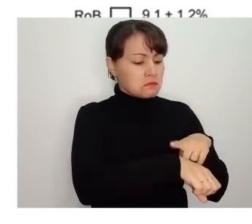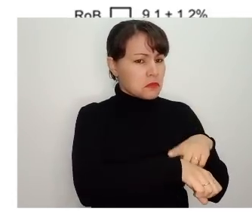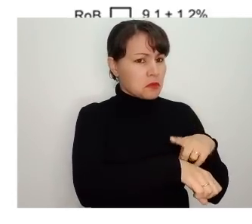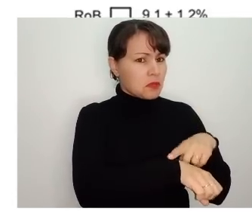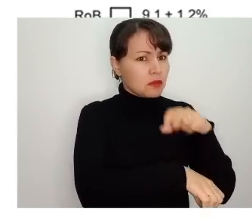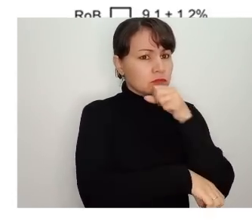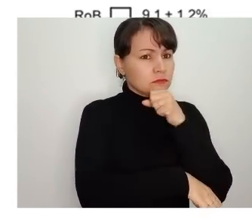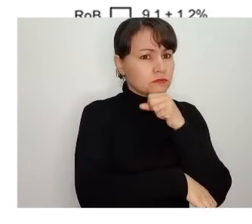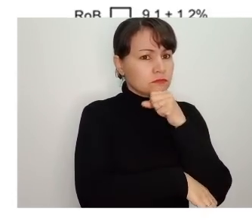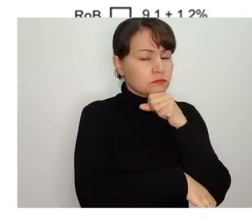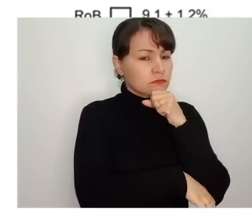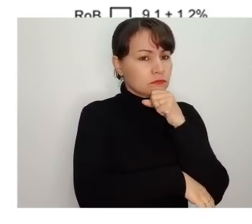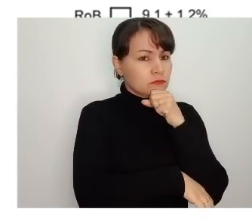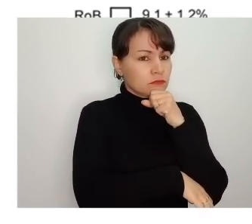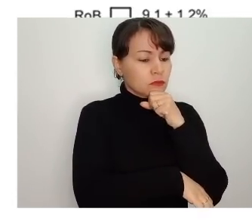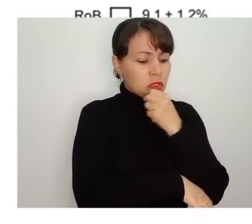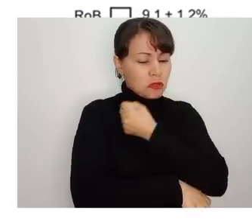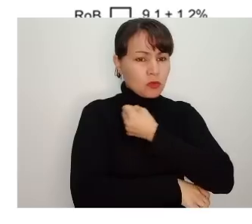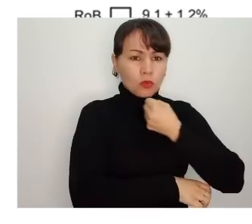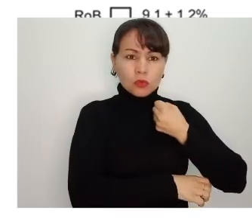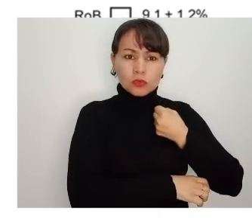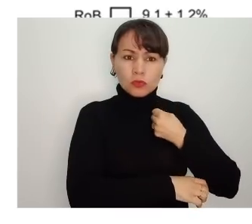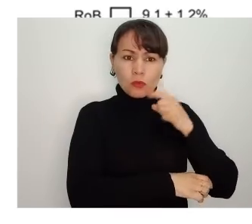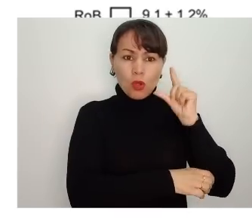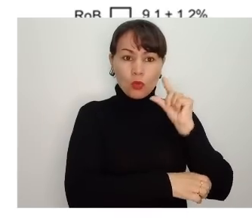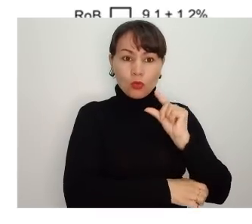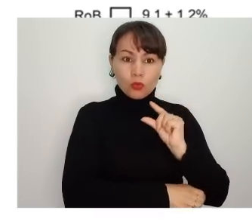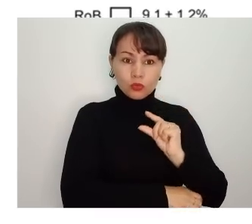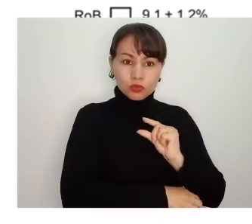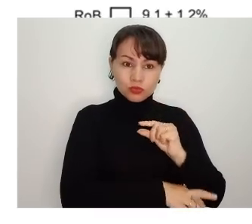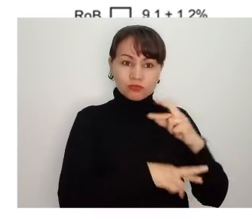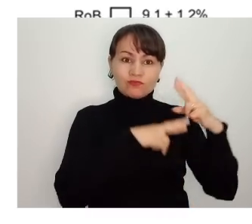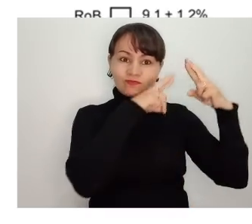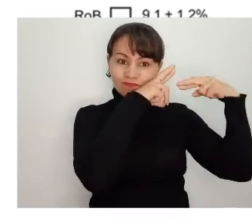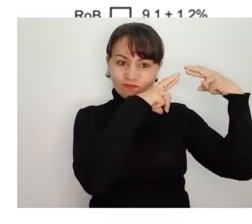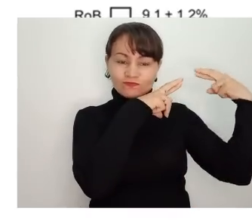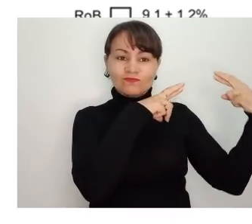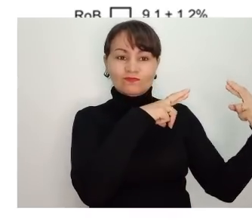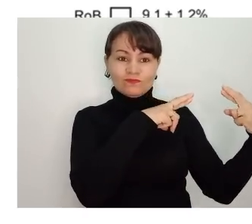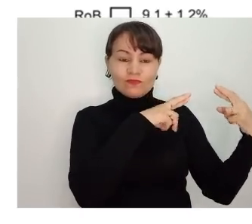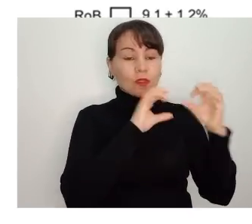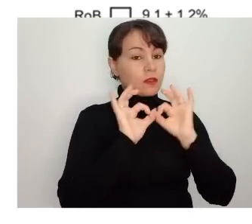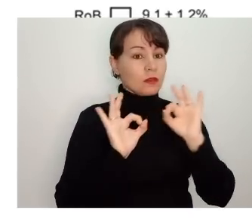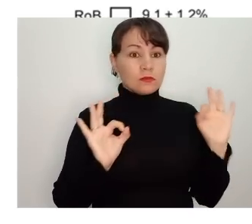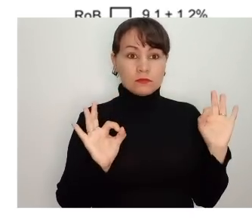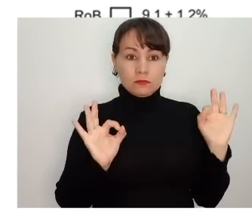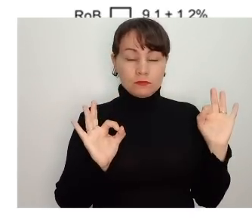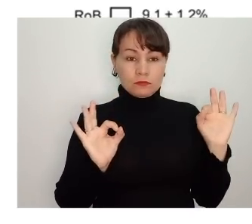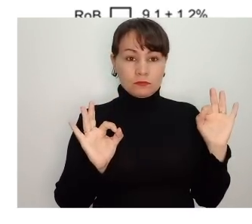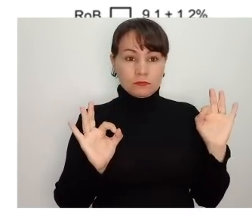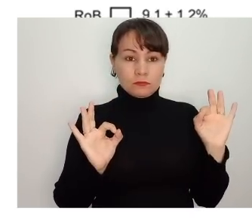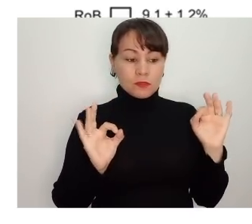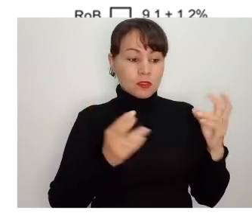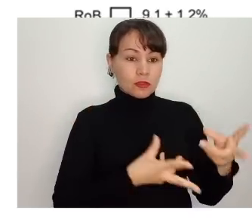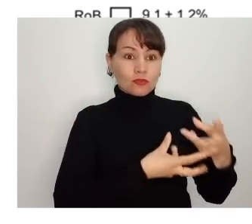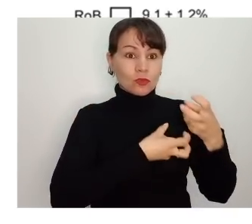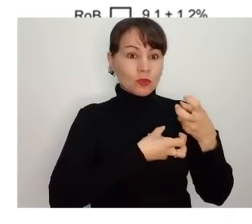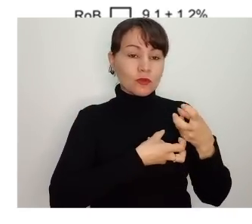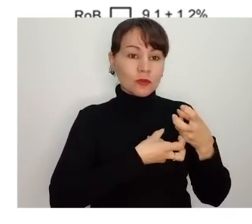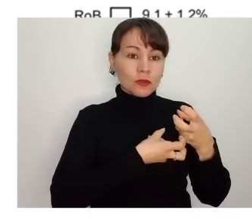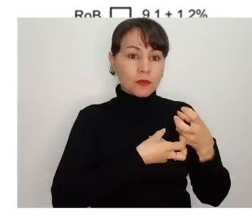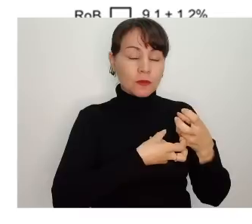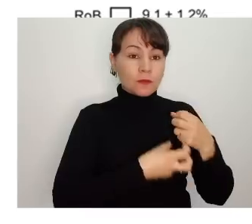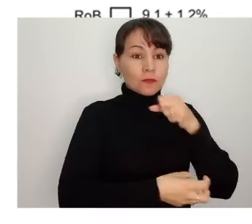no momento do envelhecimento, com um número reduzido de neurônios. Isso é uma coisa natural, né? E a